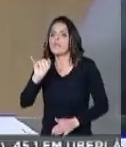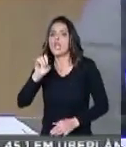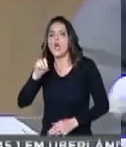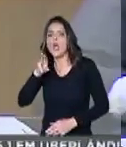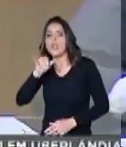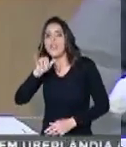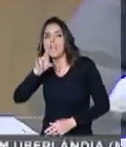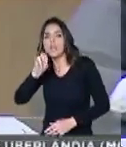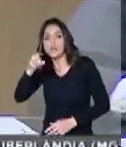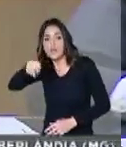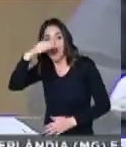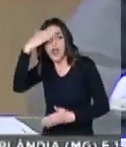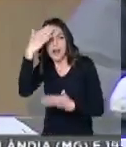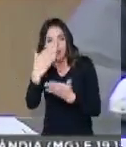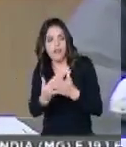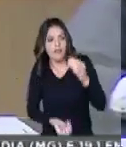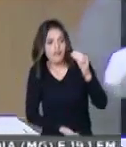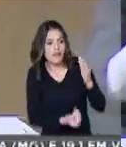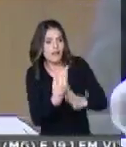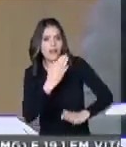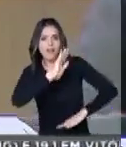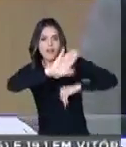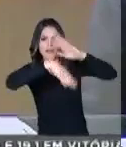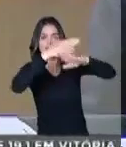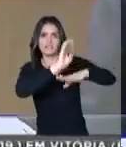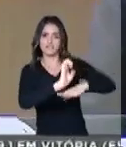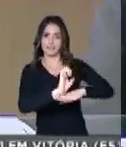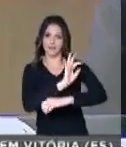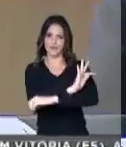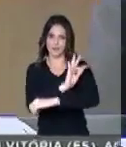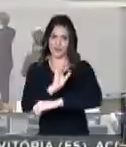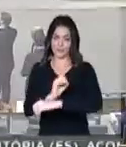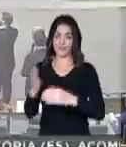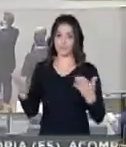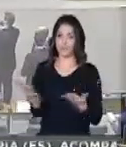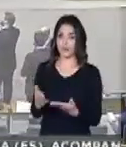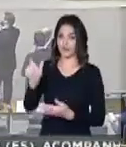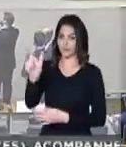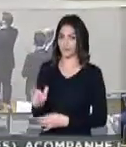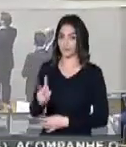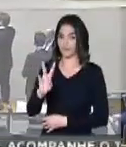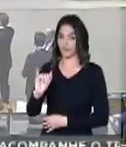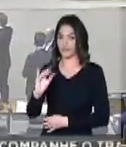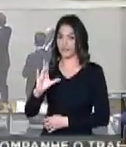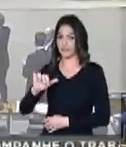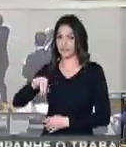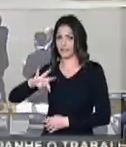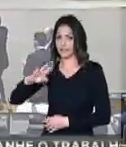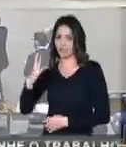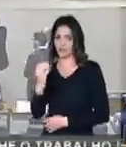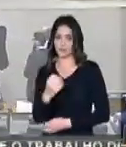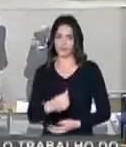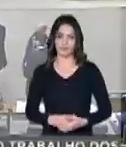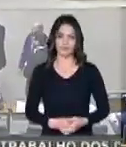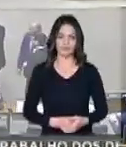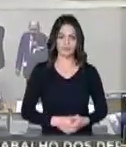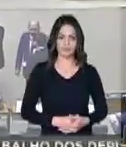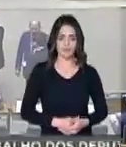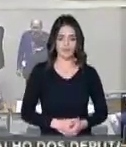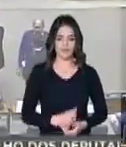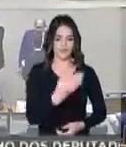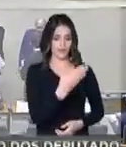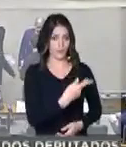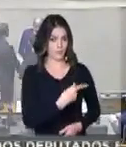desse desenvolvimento. Com a palavra, deputado Vicentim. Voltou com o partido. Senhora Obrigada. Presidente, deputado